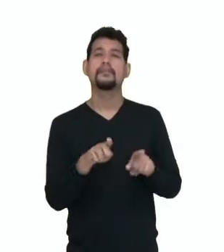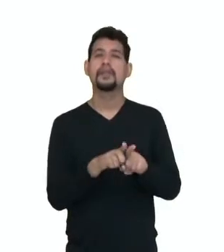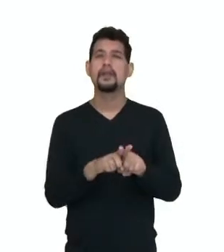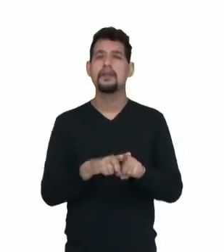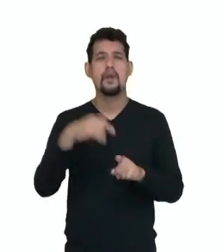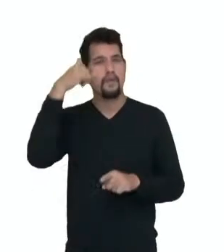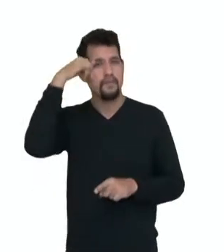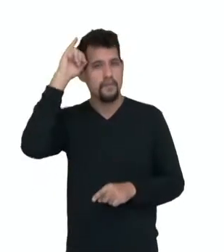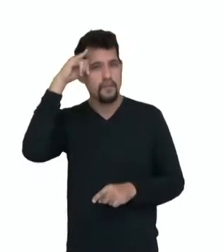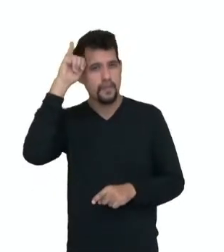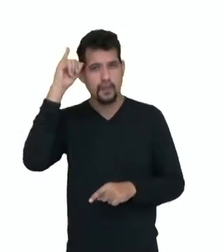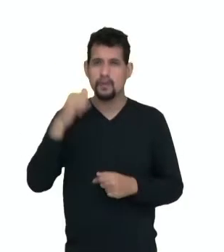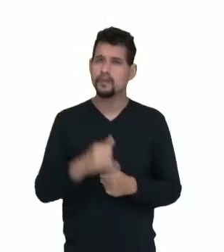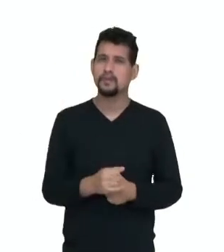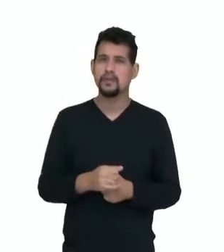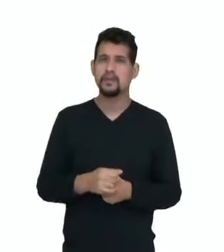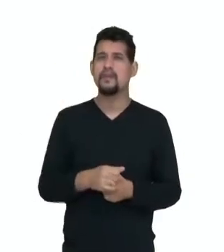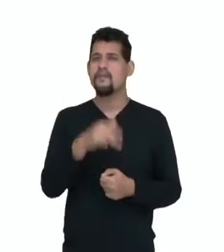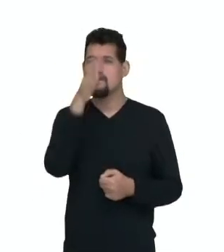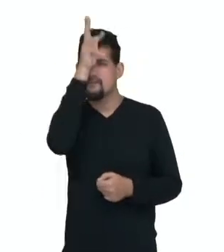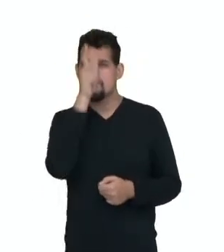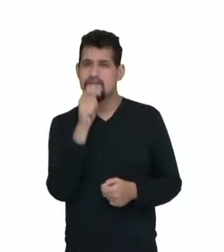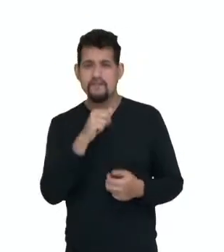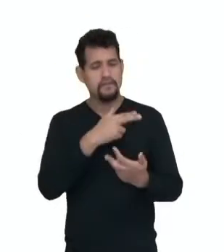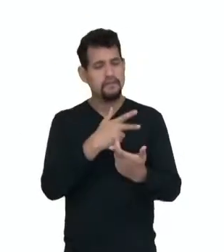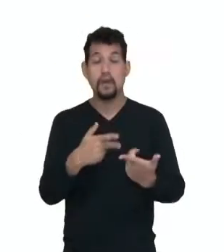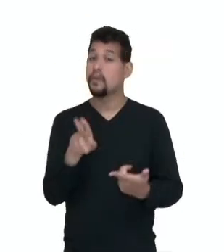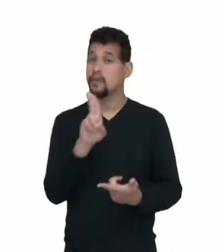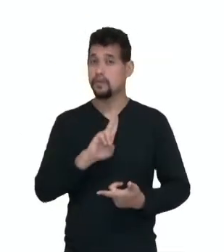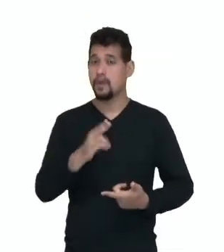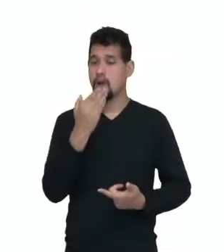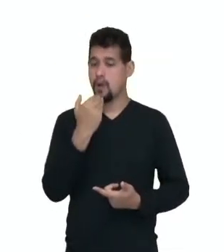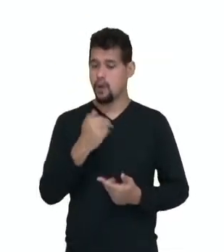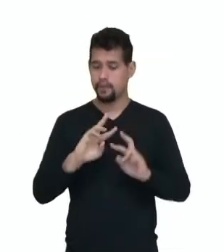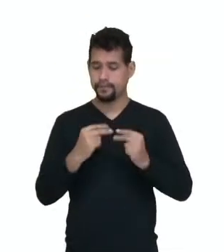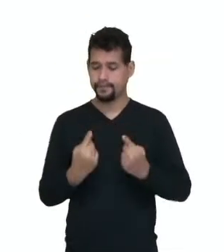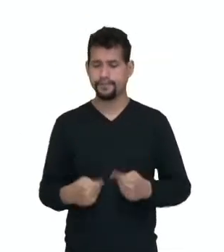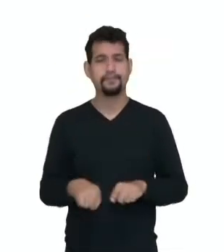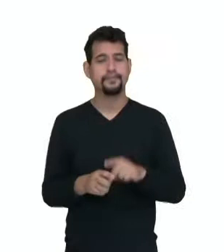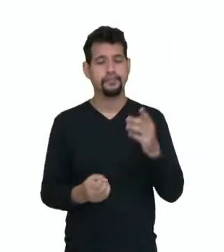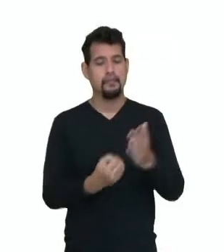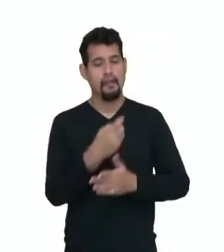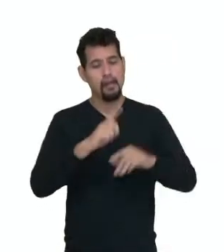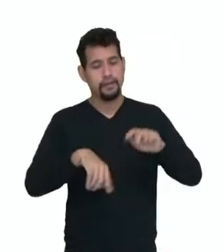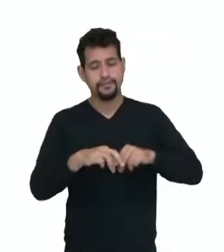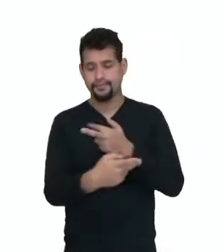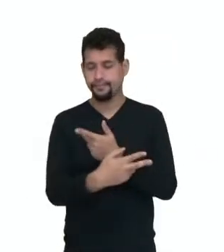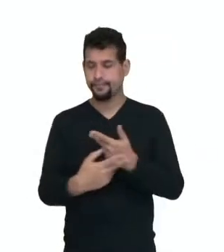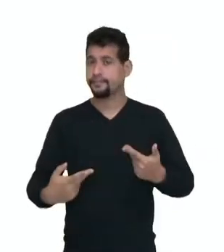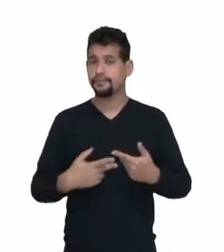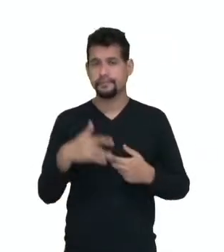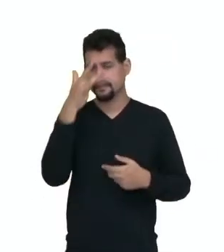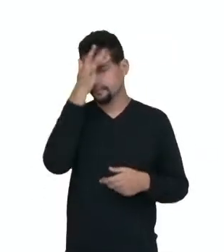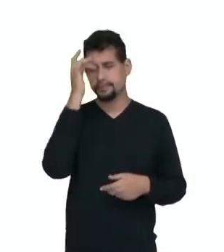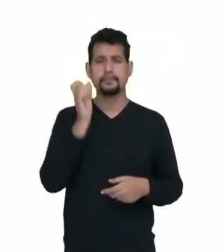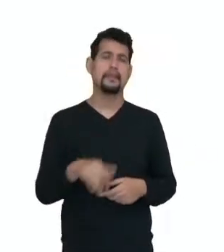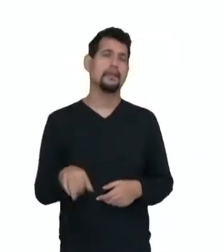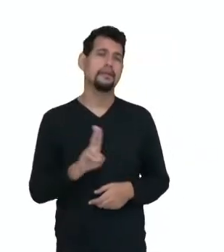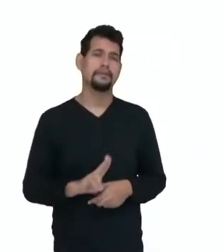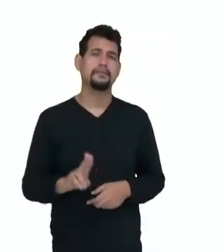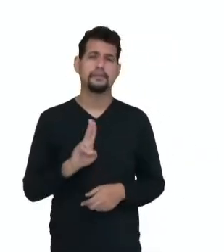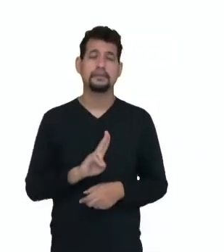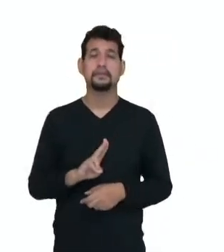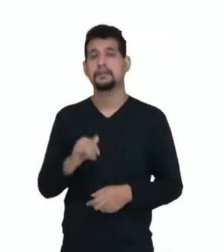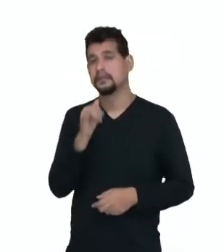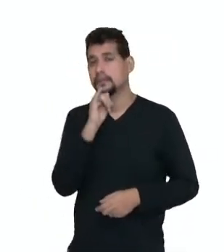ovinos, aves, assim por diante, para o consumo humano, né? E também para a geração de produtos que o homem também consome, né? Como,